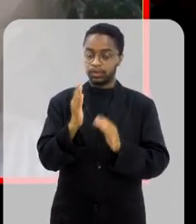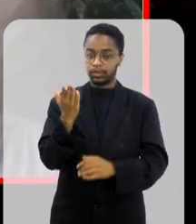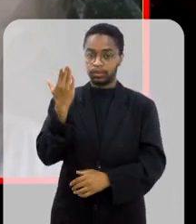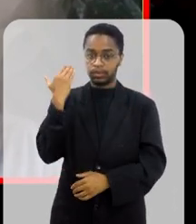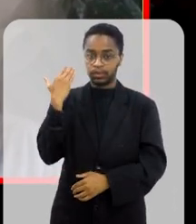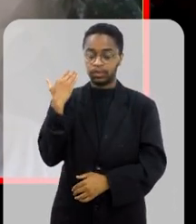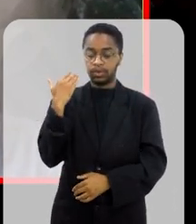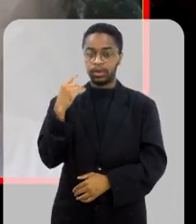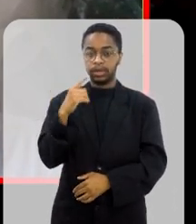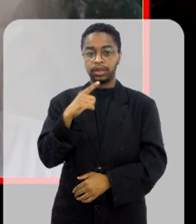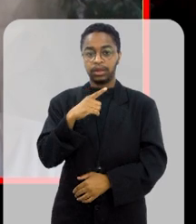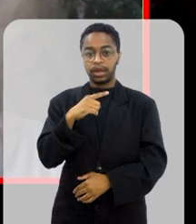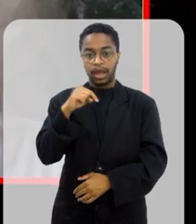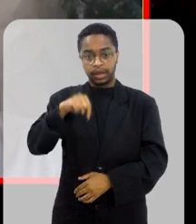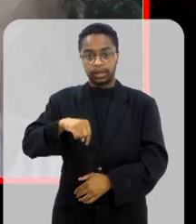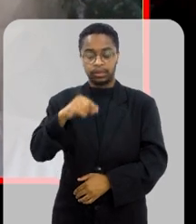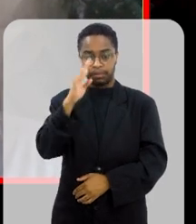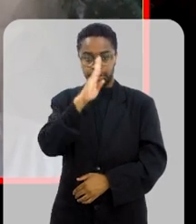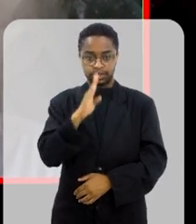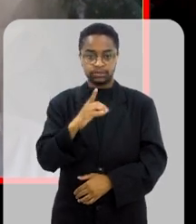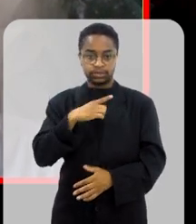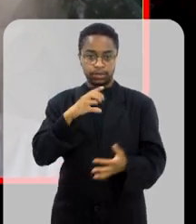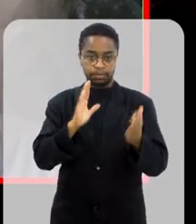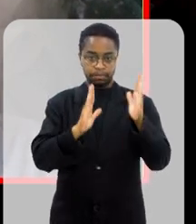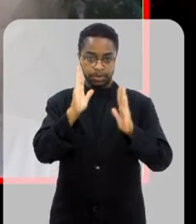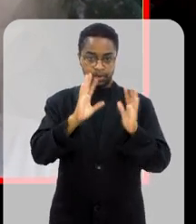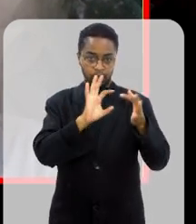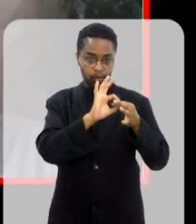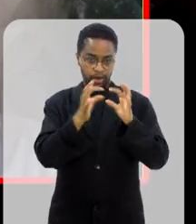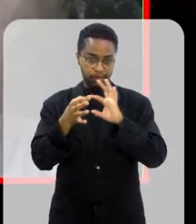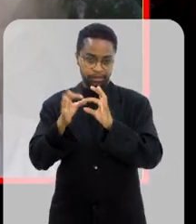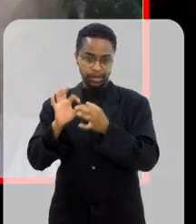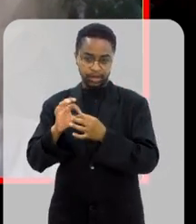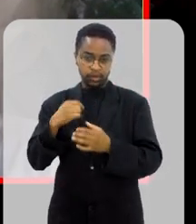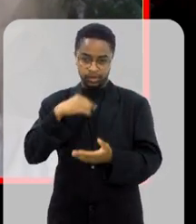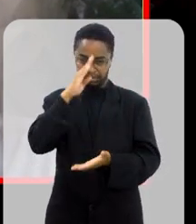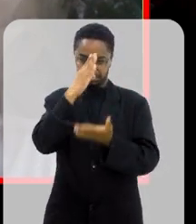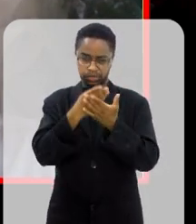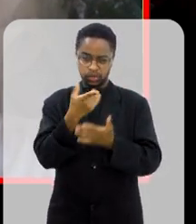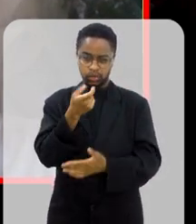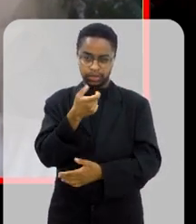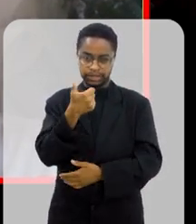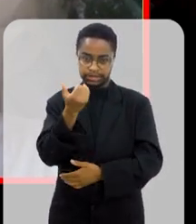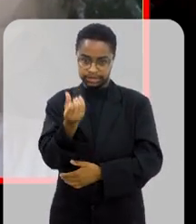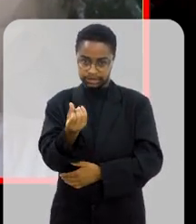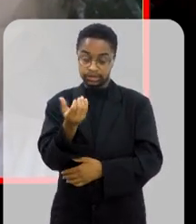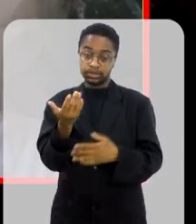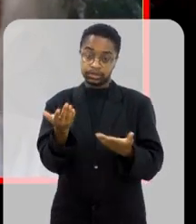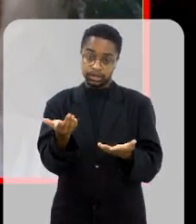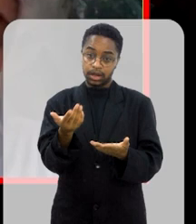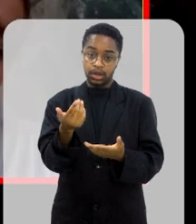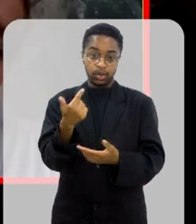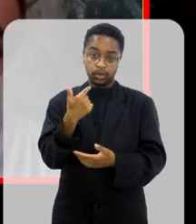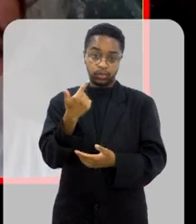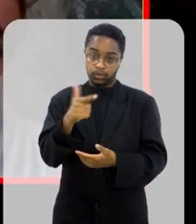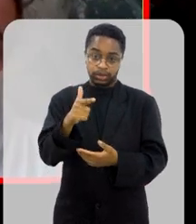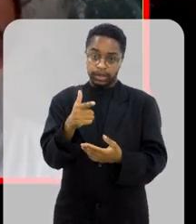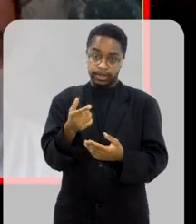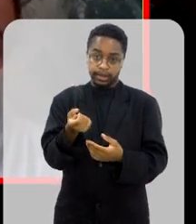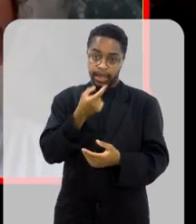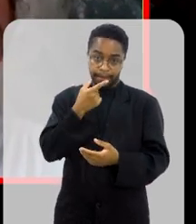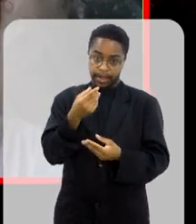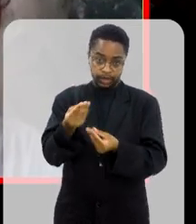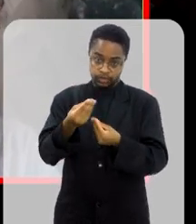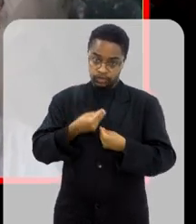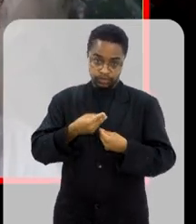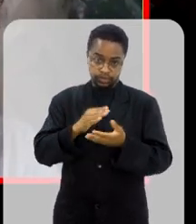época, o Brasil estava nas Olimpíadas, se eu não me engano, 2016, e aí eu fiquei sem a falta